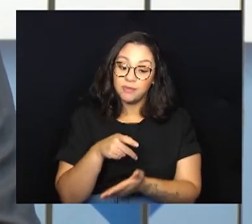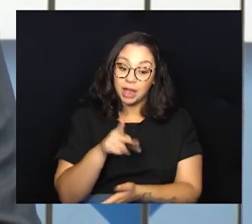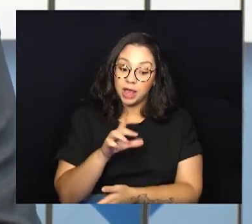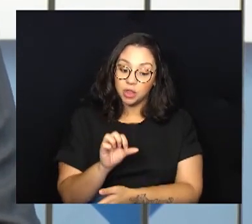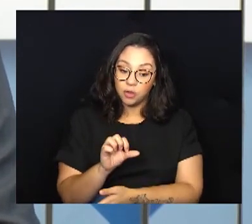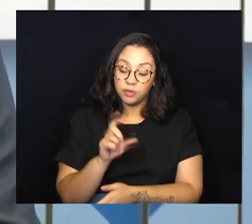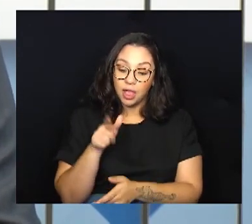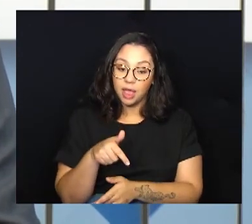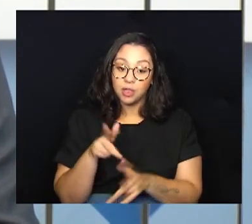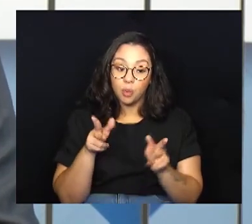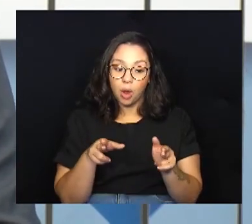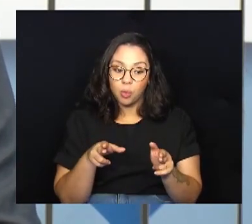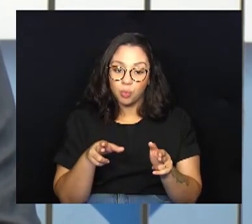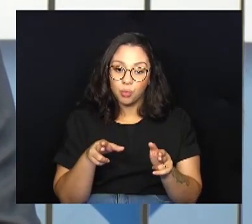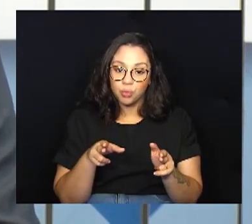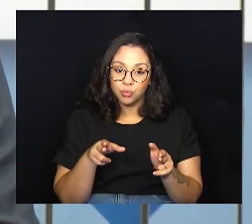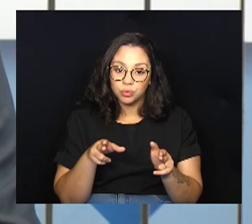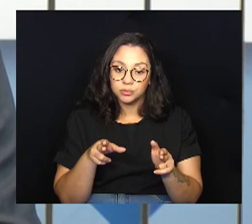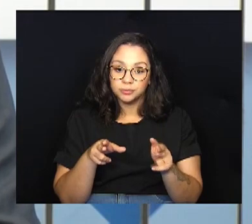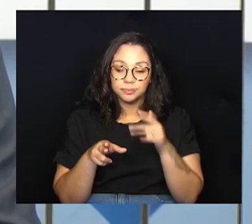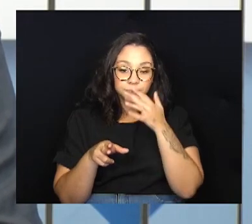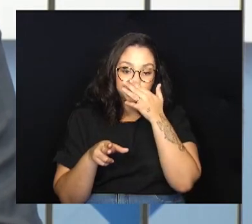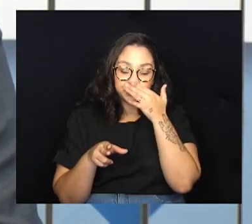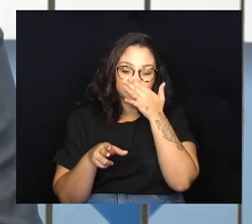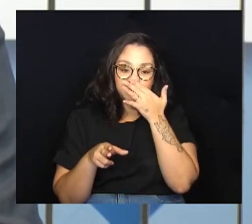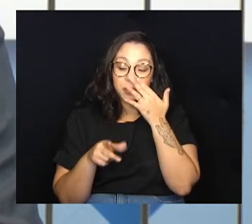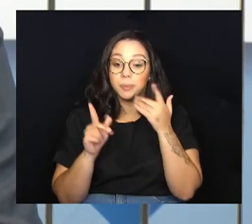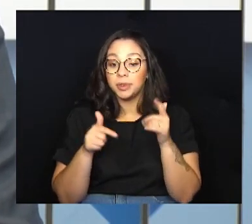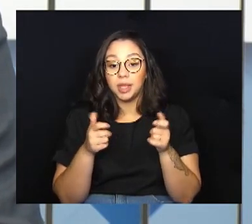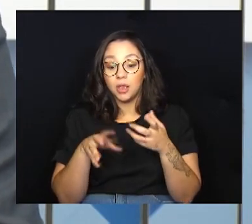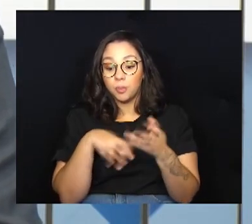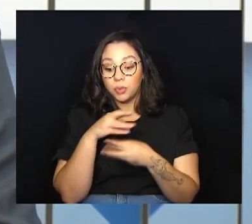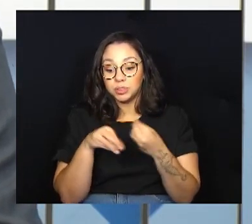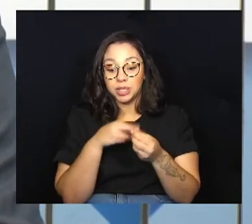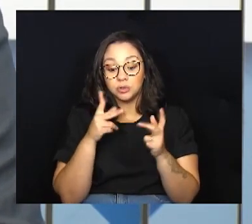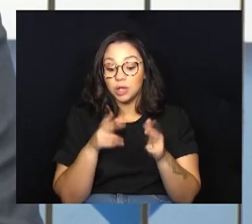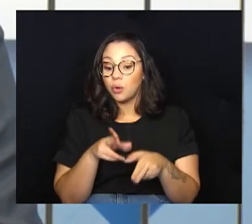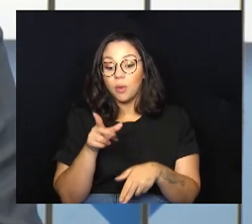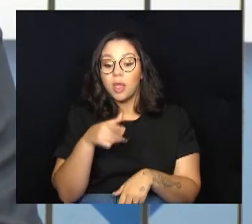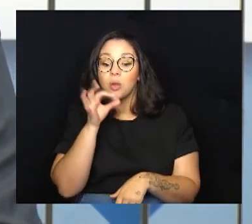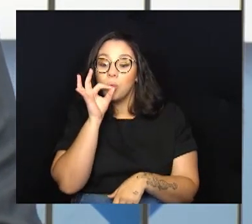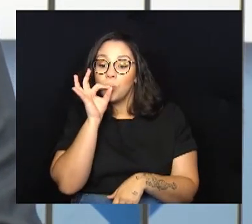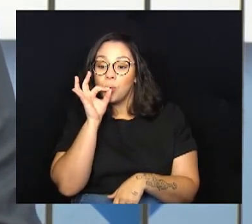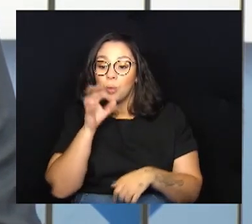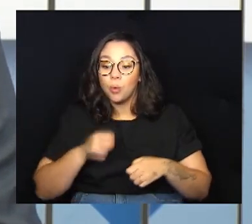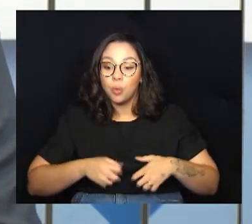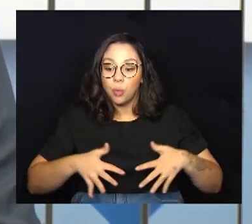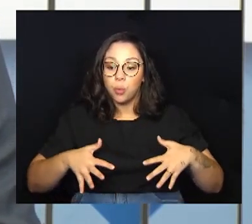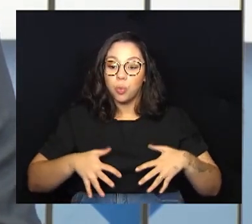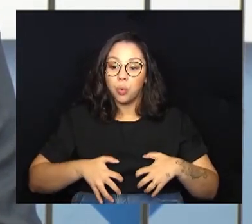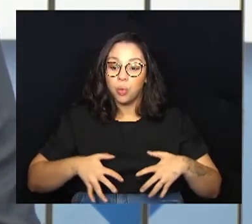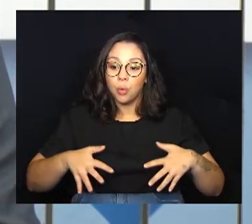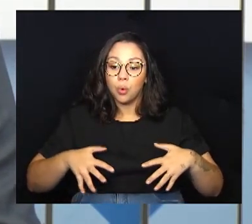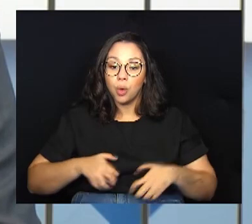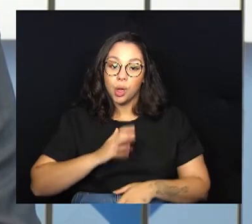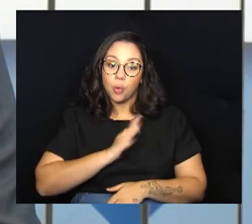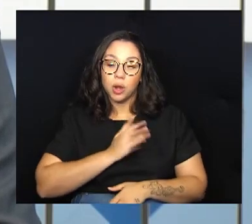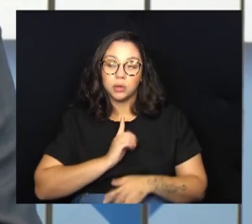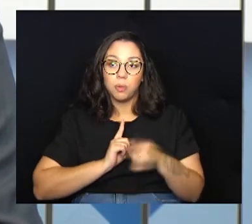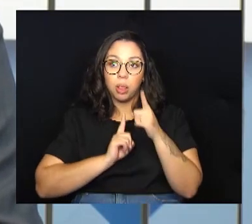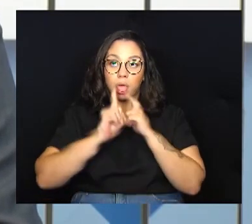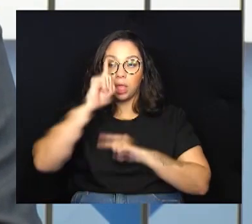um impacto muito negativo, muito severo ao organismo, tá? Então, todos esses pontos, nós precisamos hoje de maior